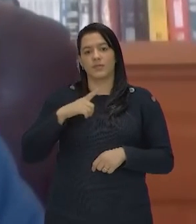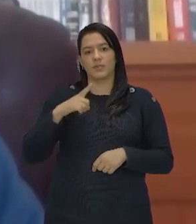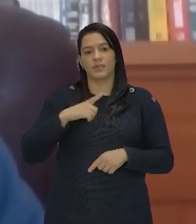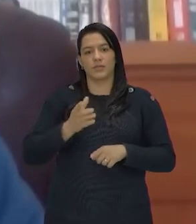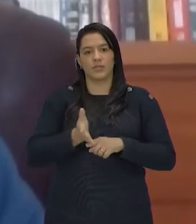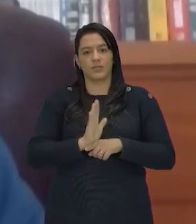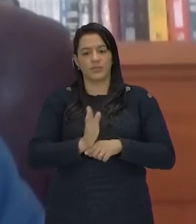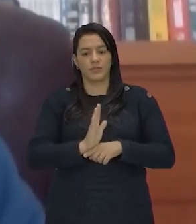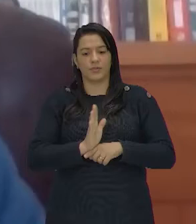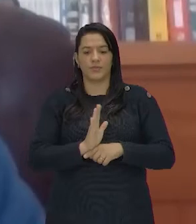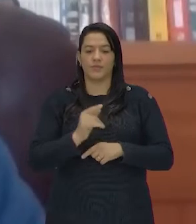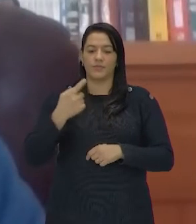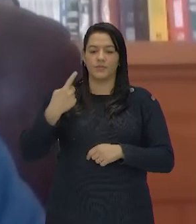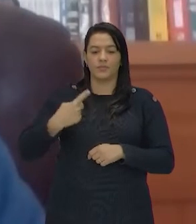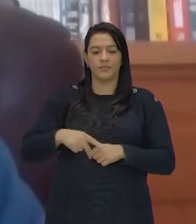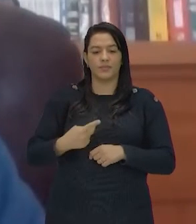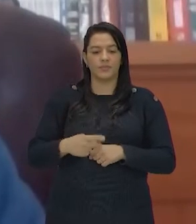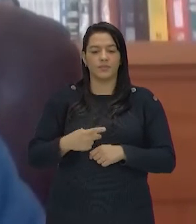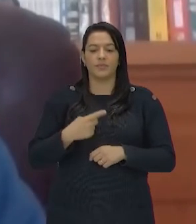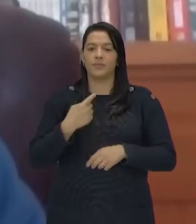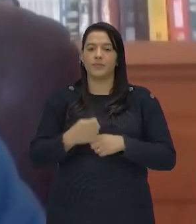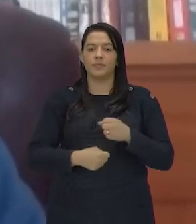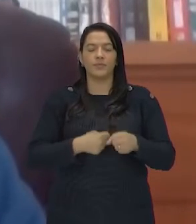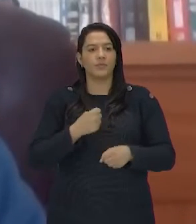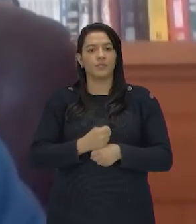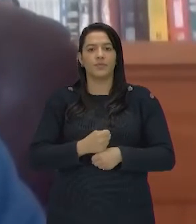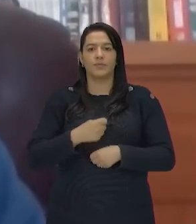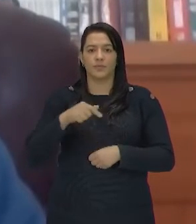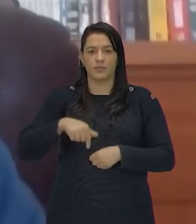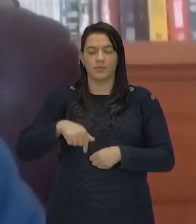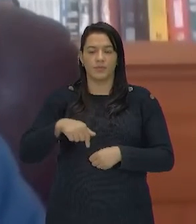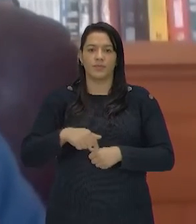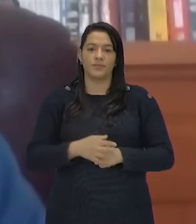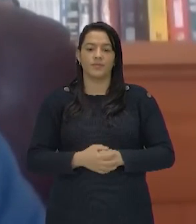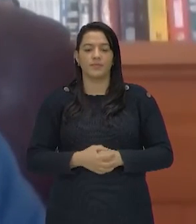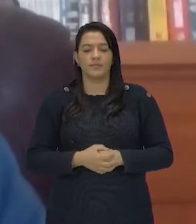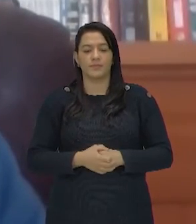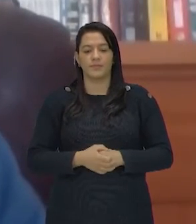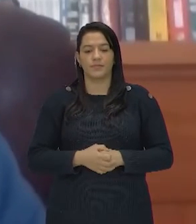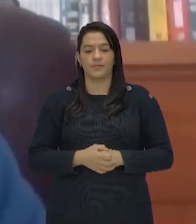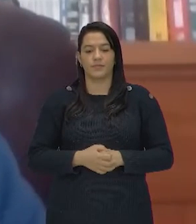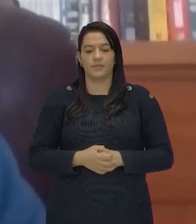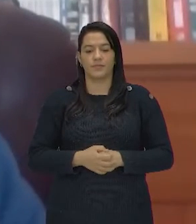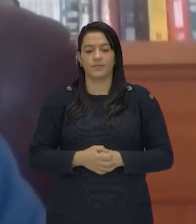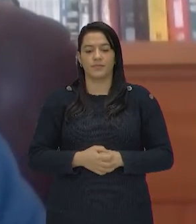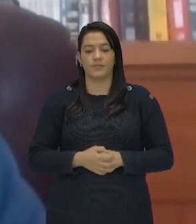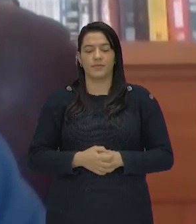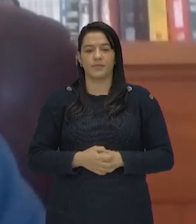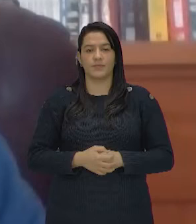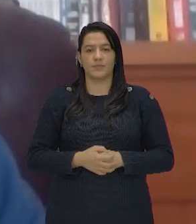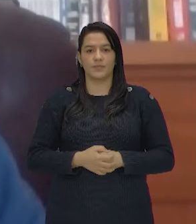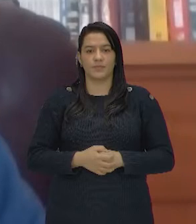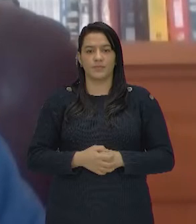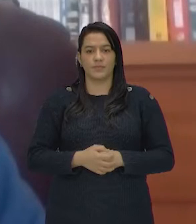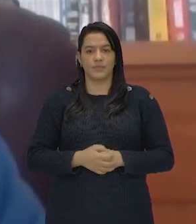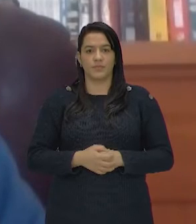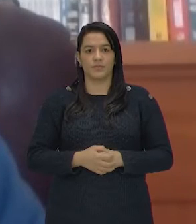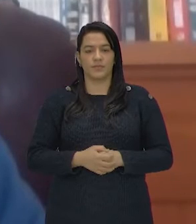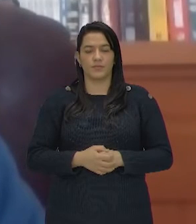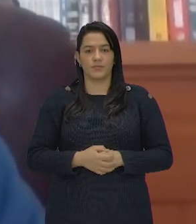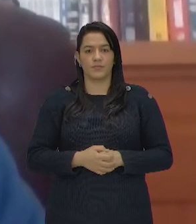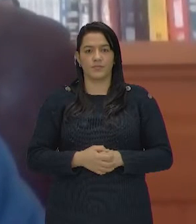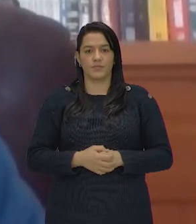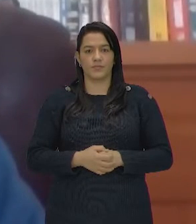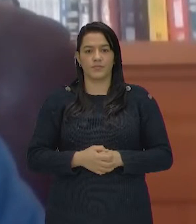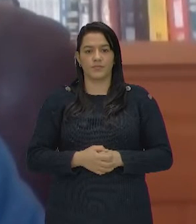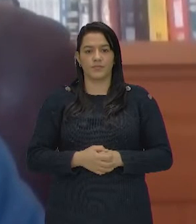X-Men in 2021. É o evento mais importante desse ano. And I have been translating X-Men for